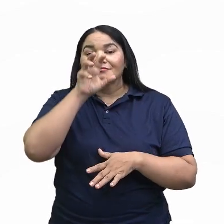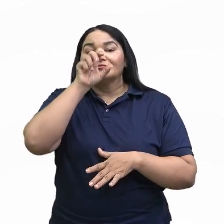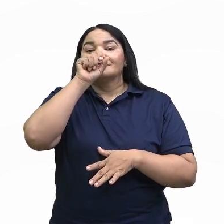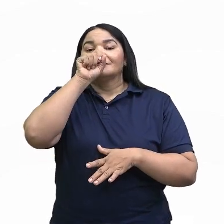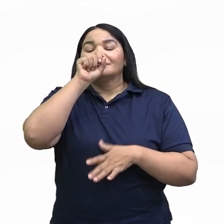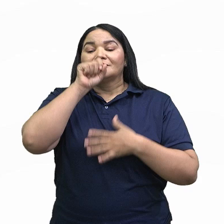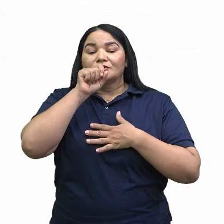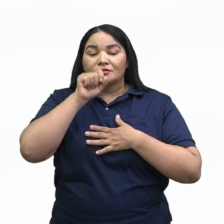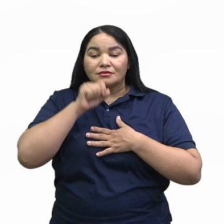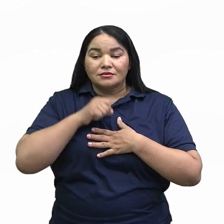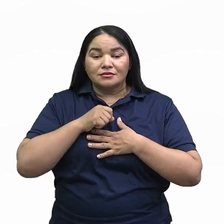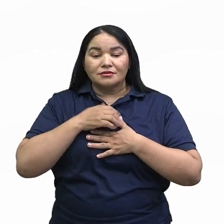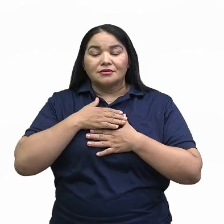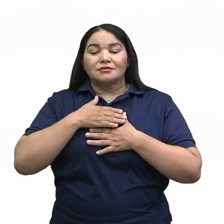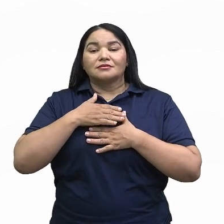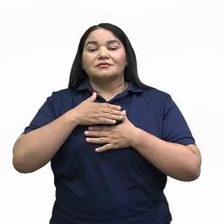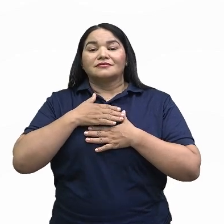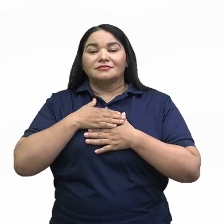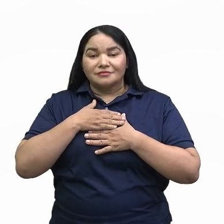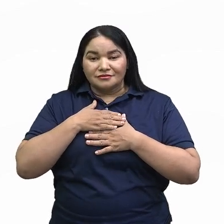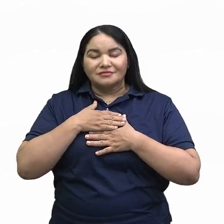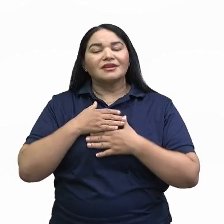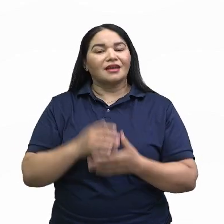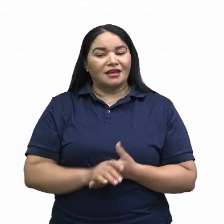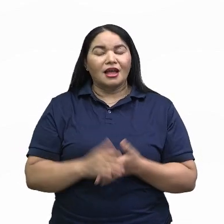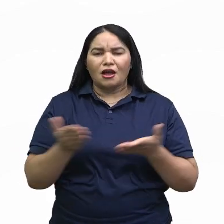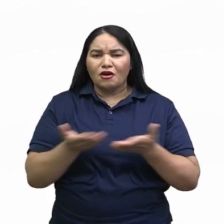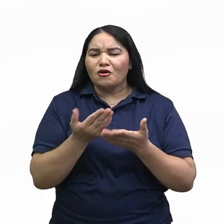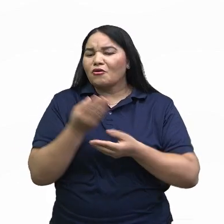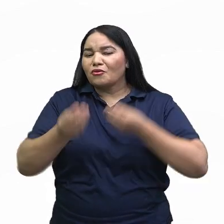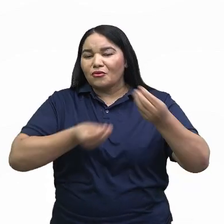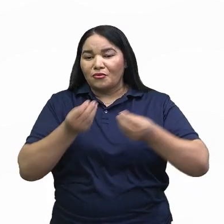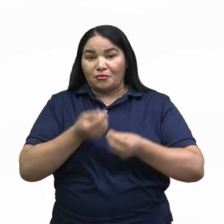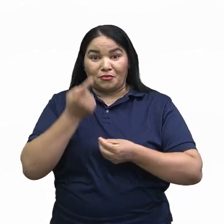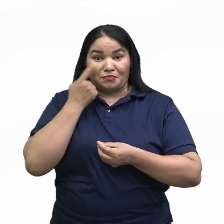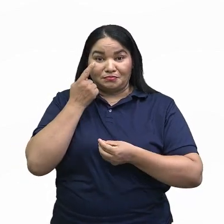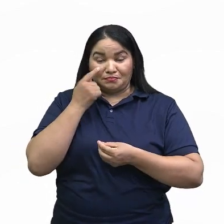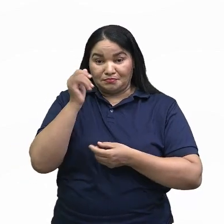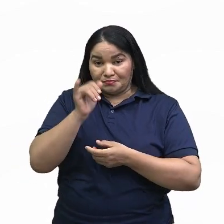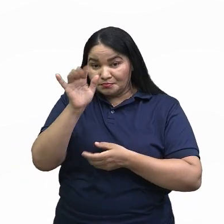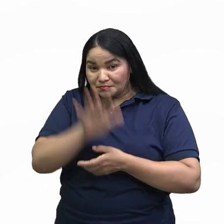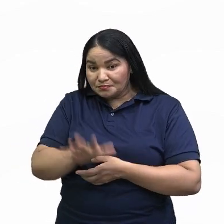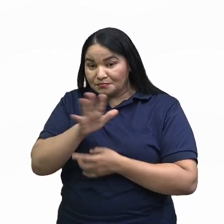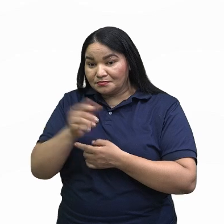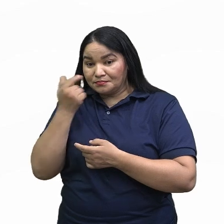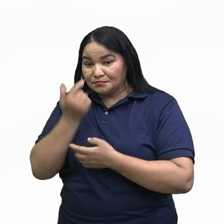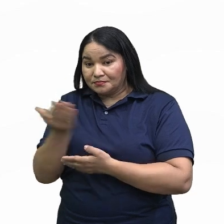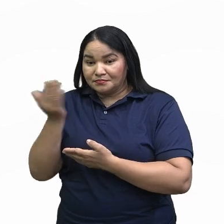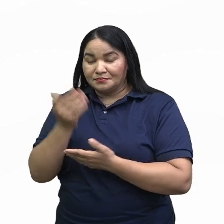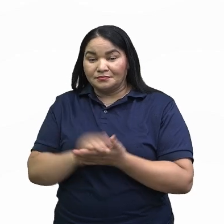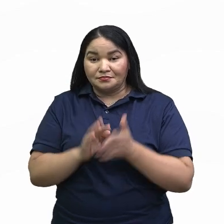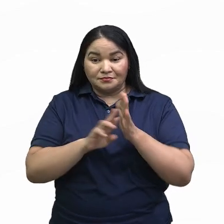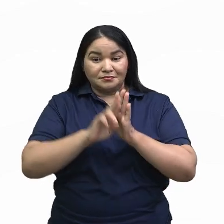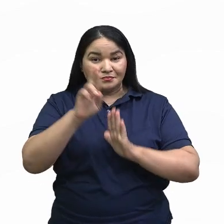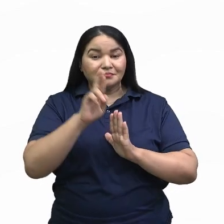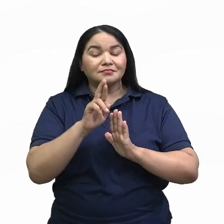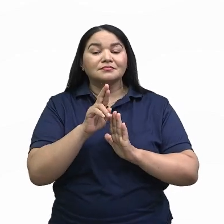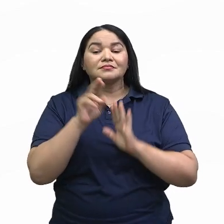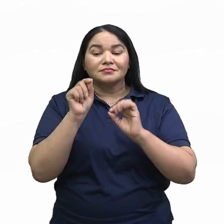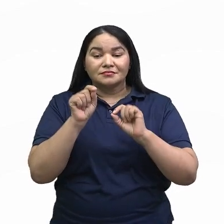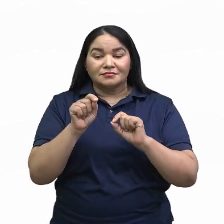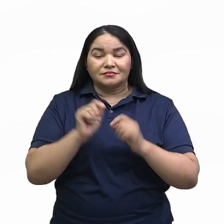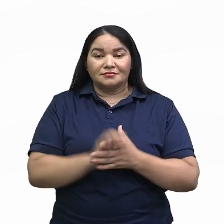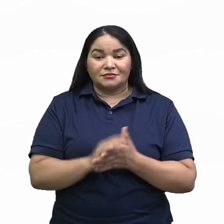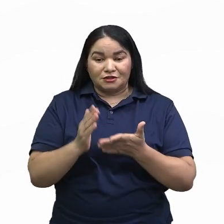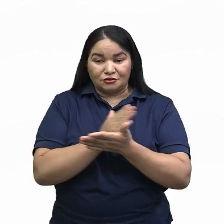Nesse caso, aí, nesse sistema, você observa aí na nossa imagem, né, nós temos uma representação básica ali de alguns dos